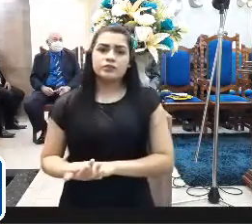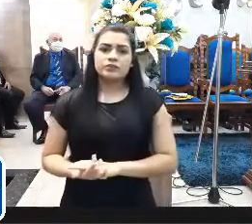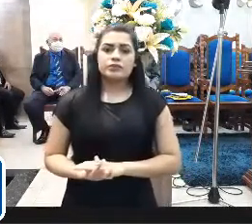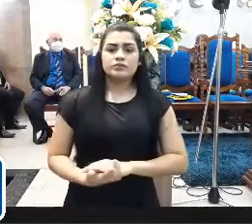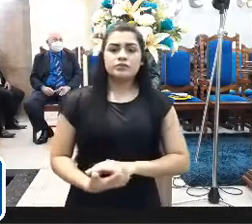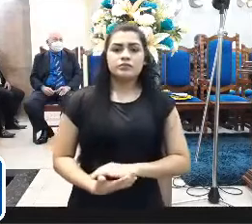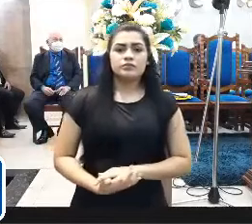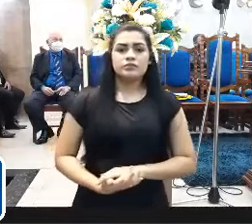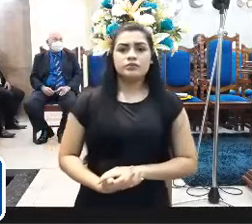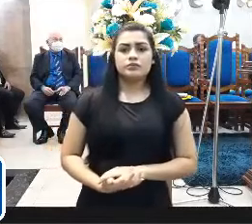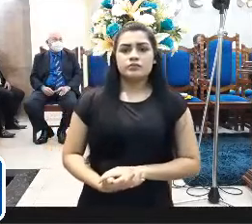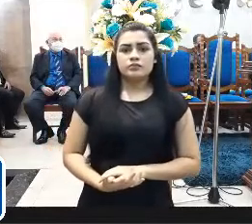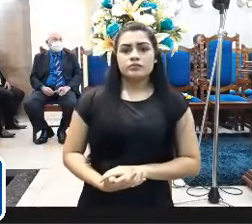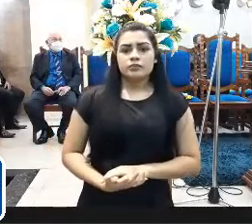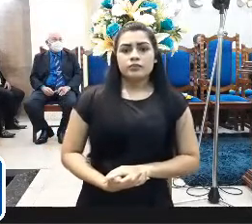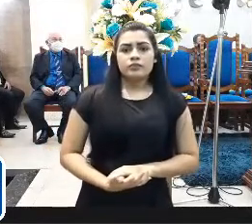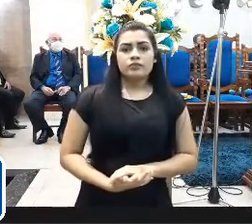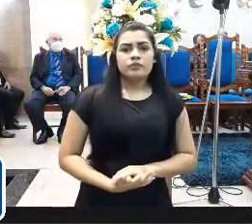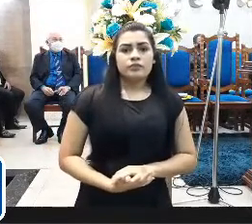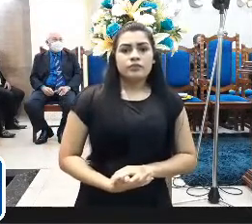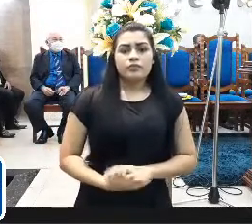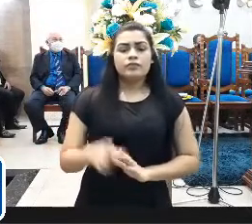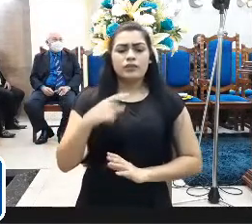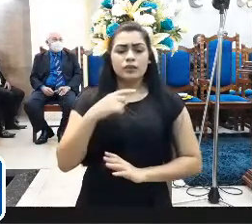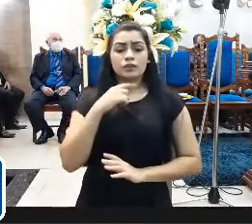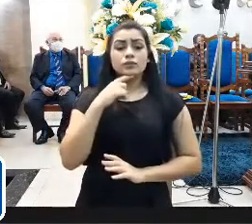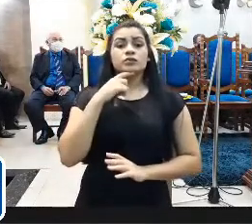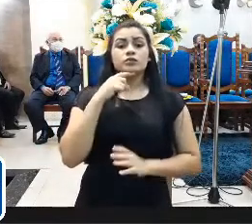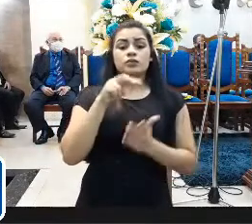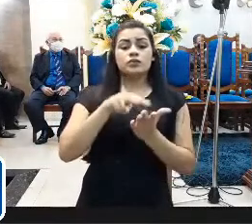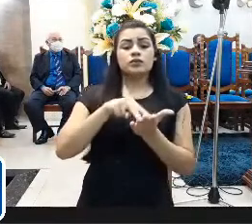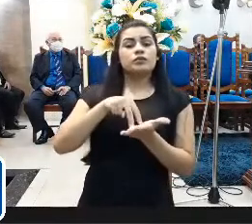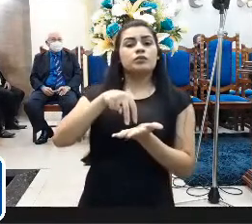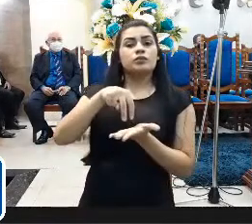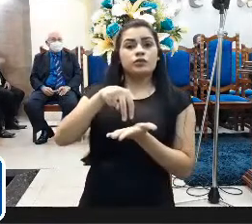o pescoço, fique na ponta dos pés,